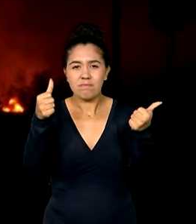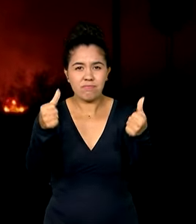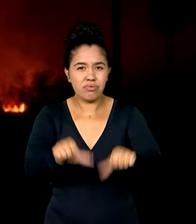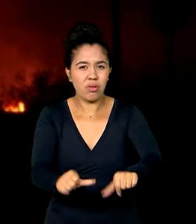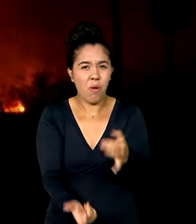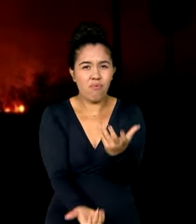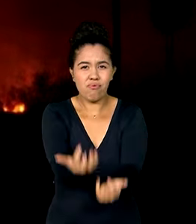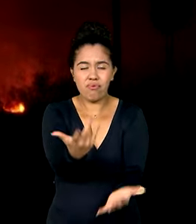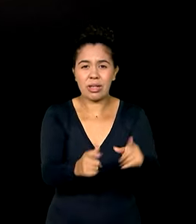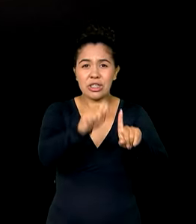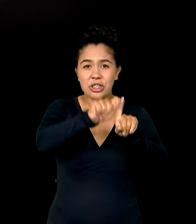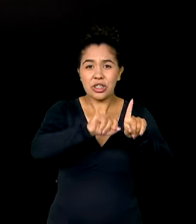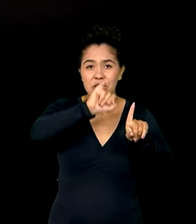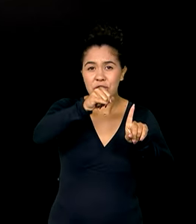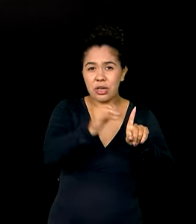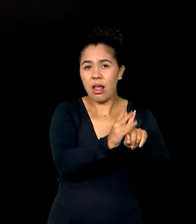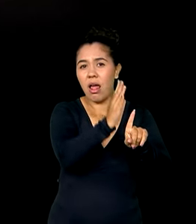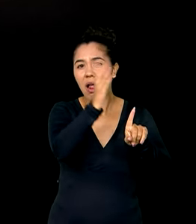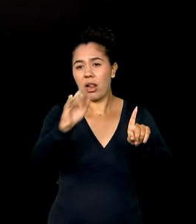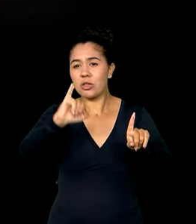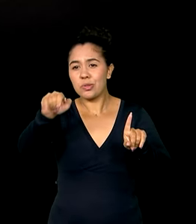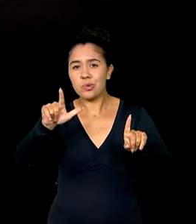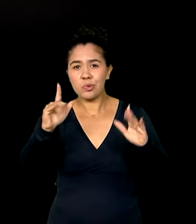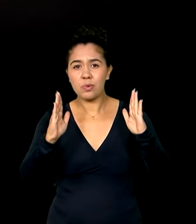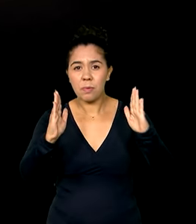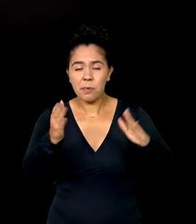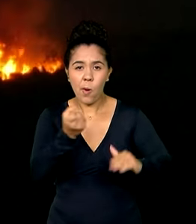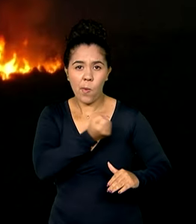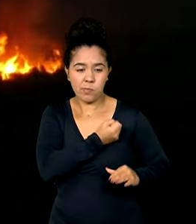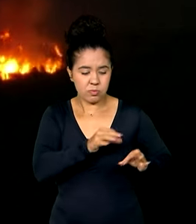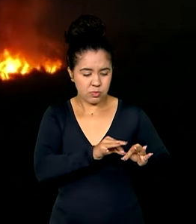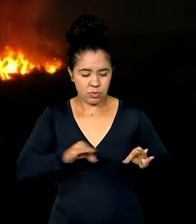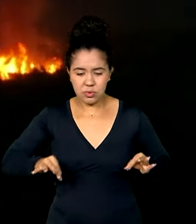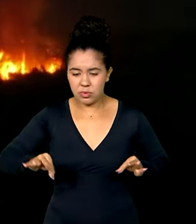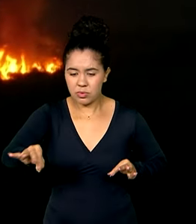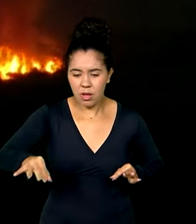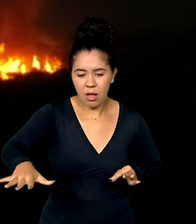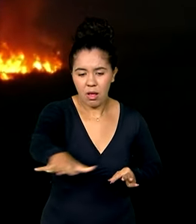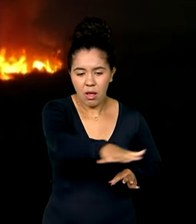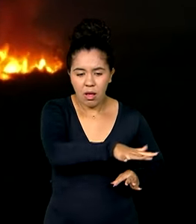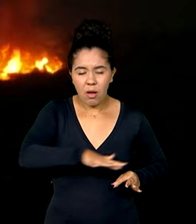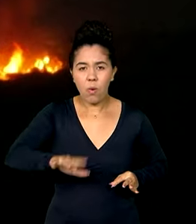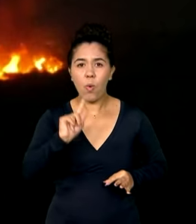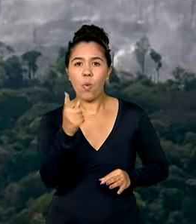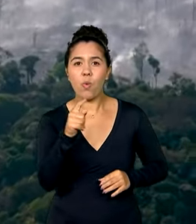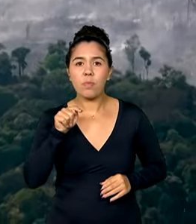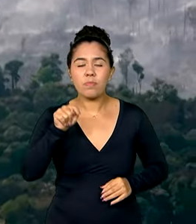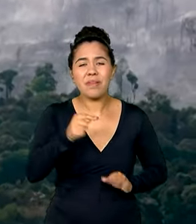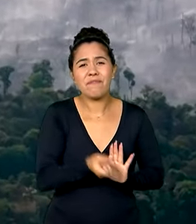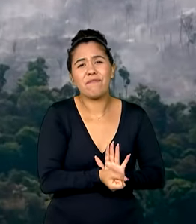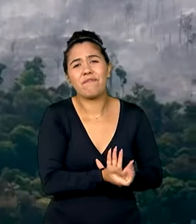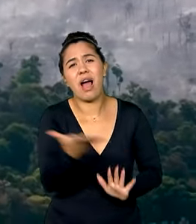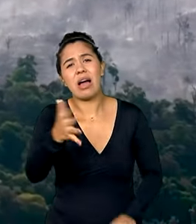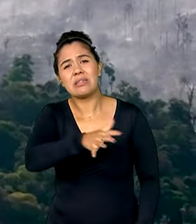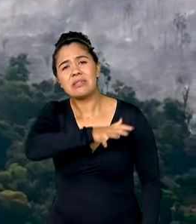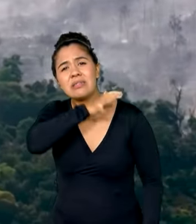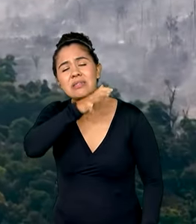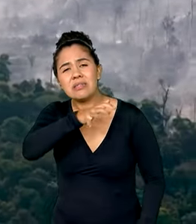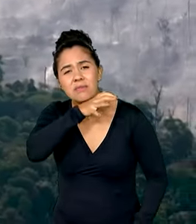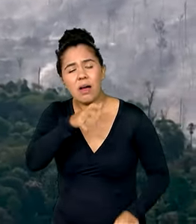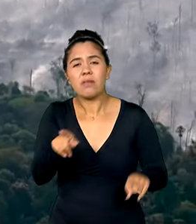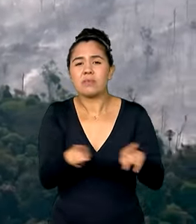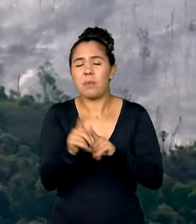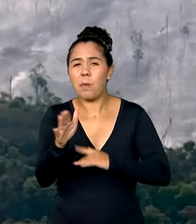ano, foram mais de 900 mil hectares queimados e centenas de animais mortos. Nem a maior floresta